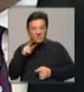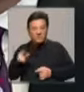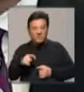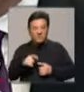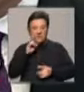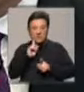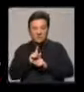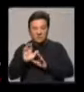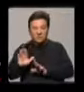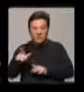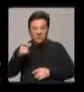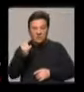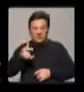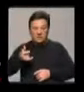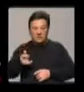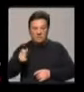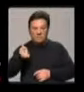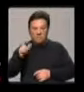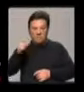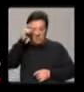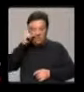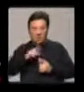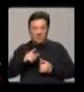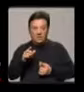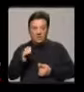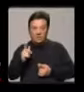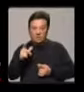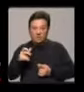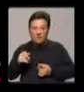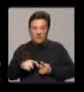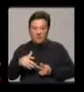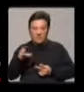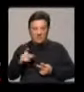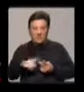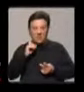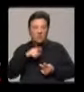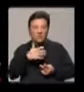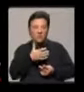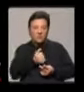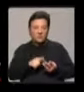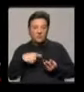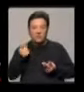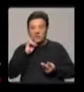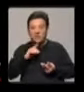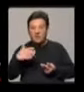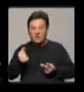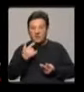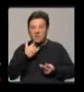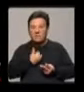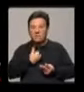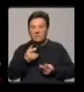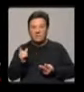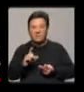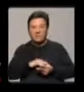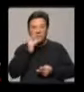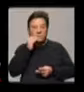em stamp que eu disse a Sultana de 16 anos se a minha bagunça 15 e outros jovens de 15 anos não identificada por vontade